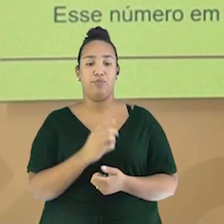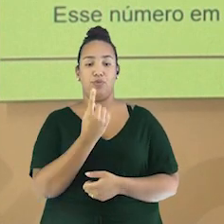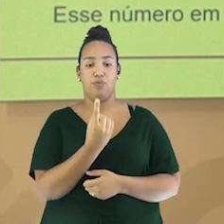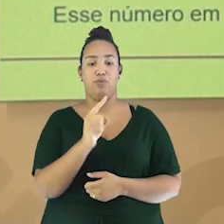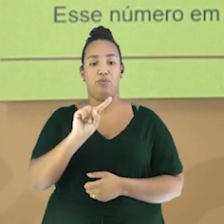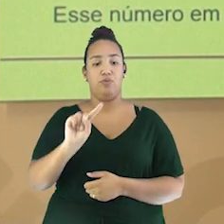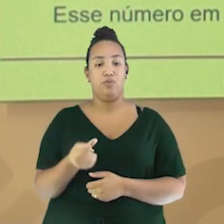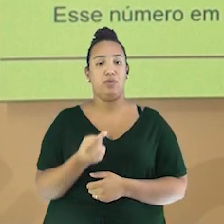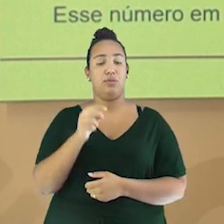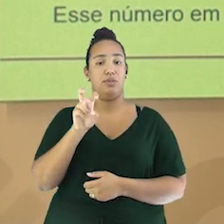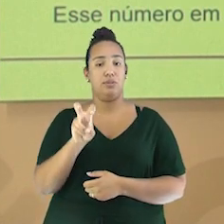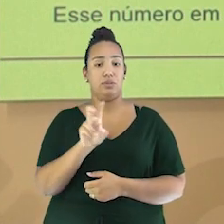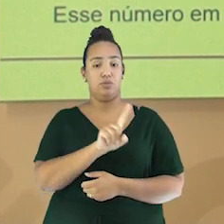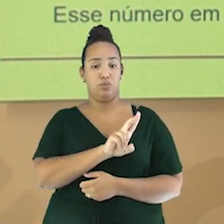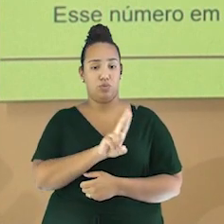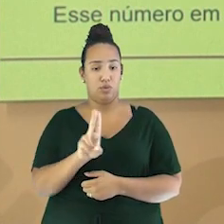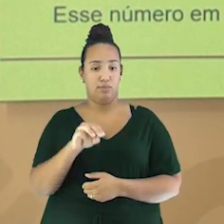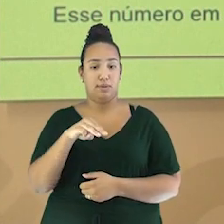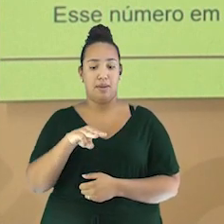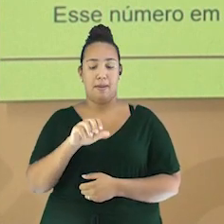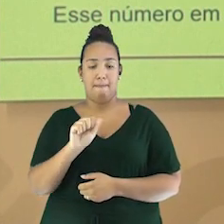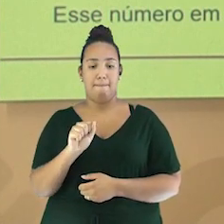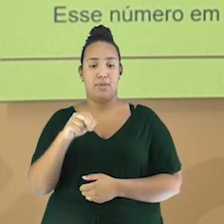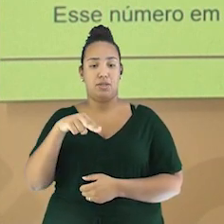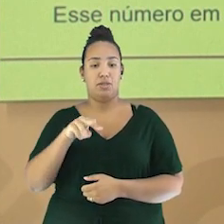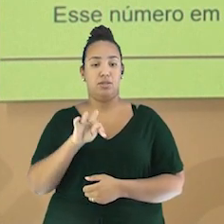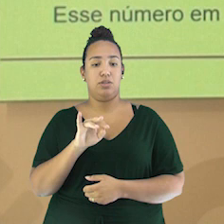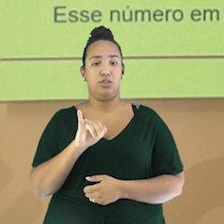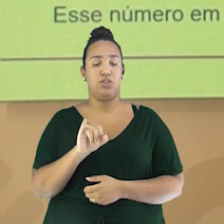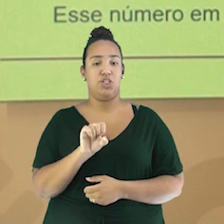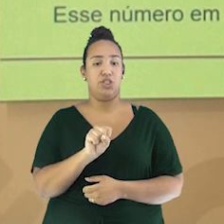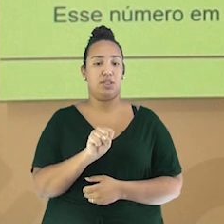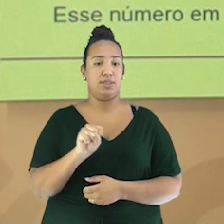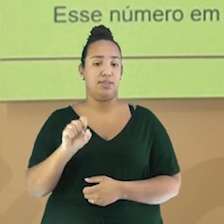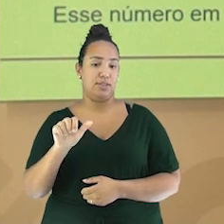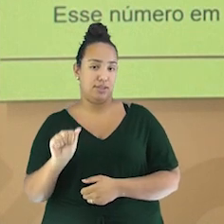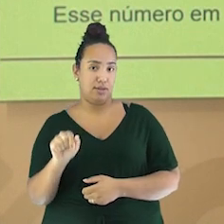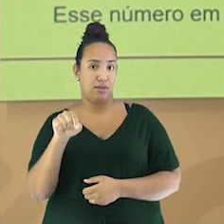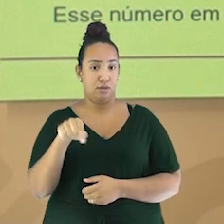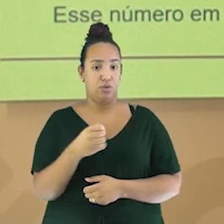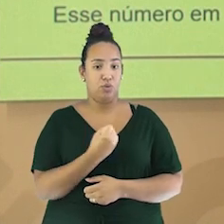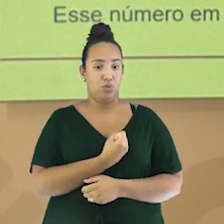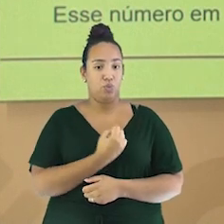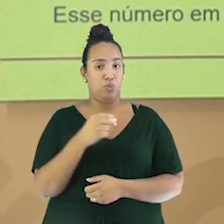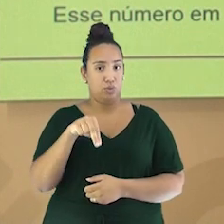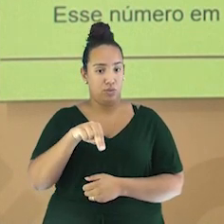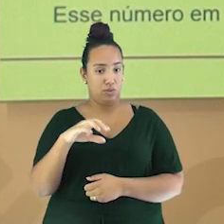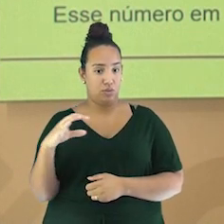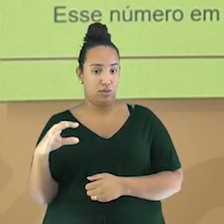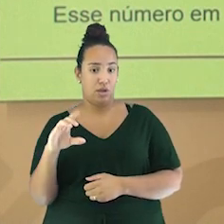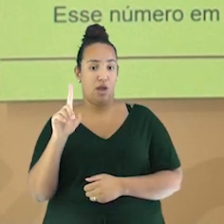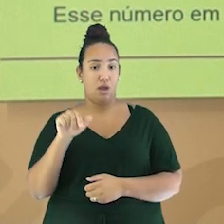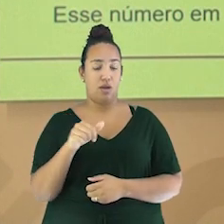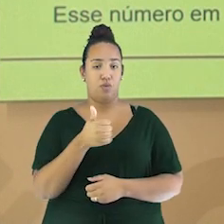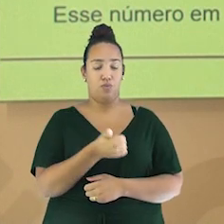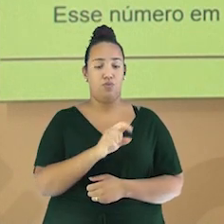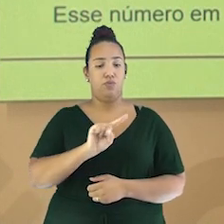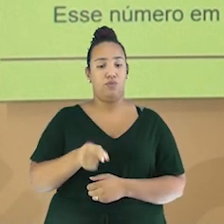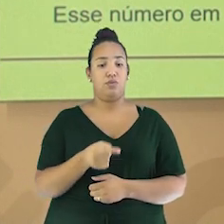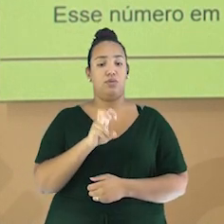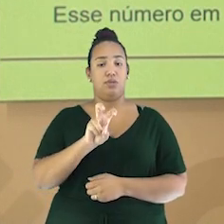é chamado de mantissa. Esse número em notação científica vai resultar em